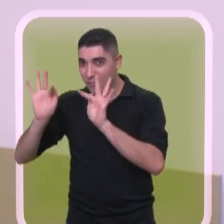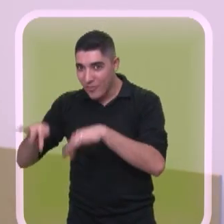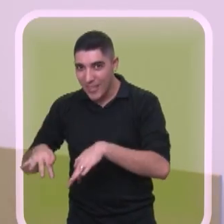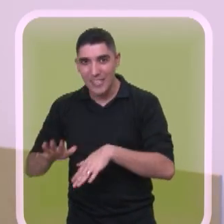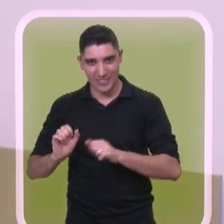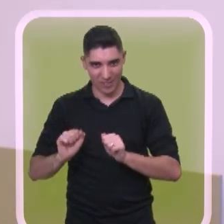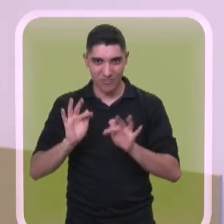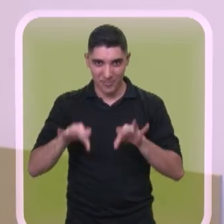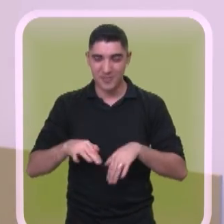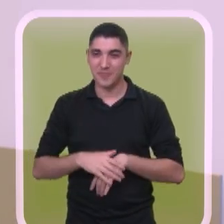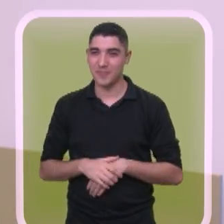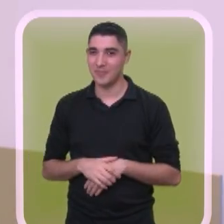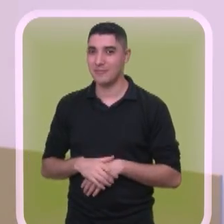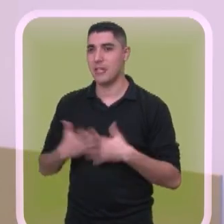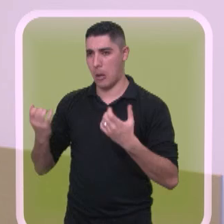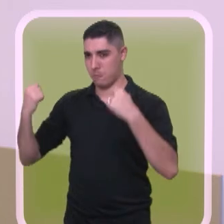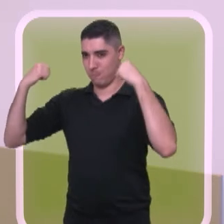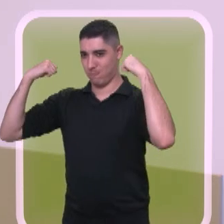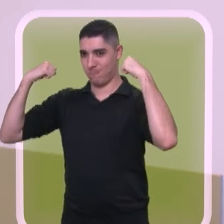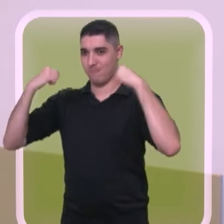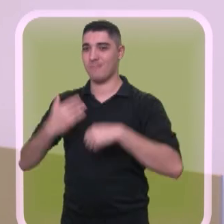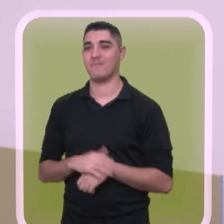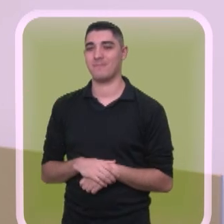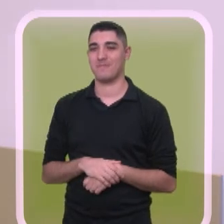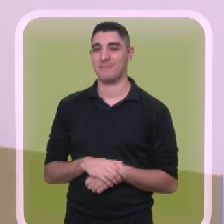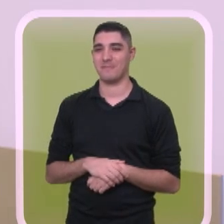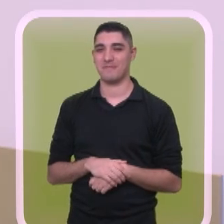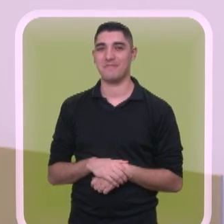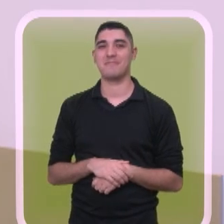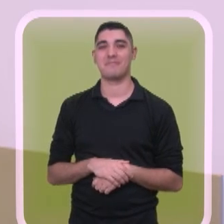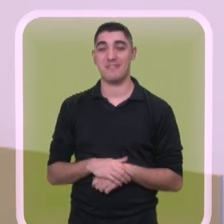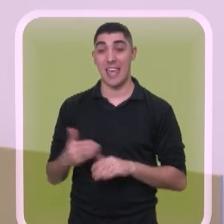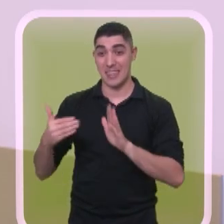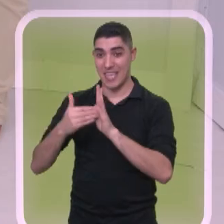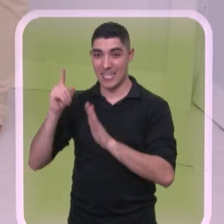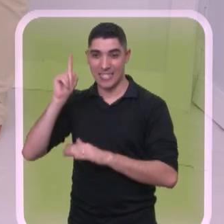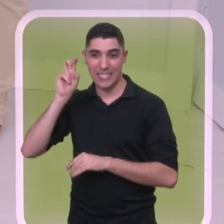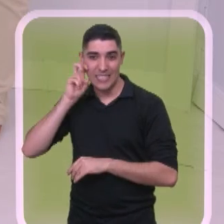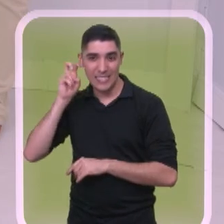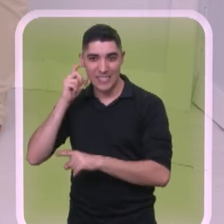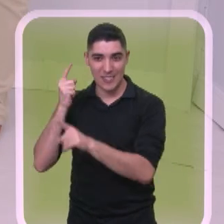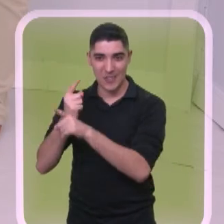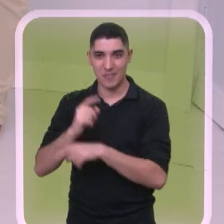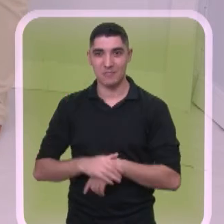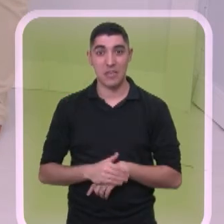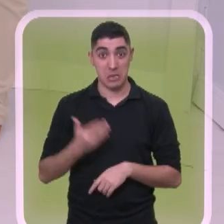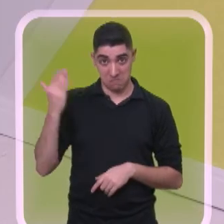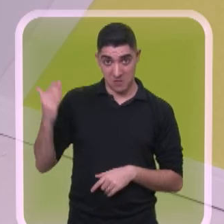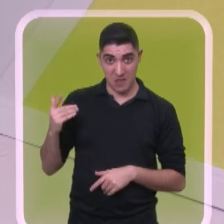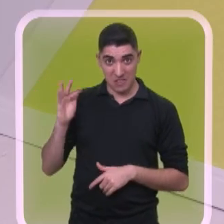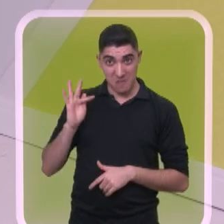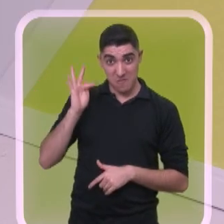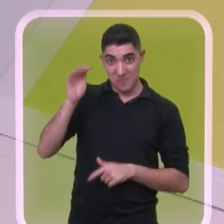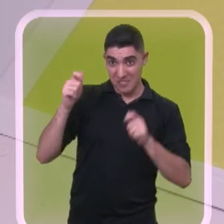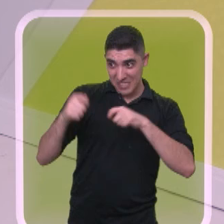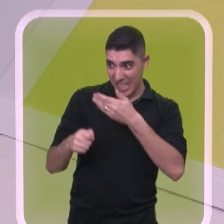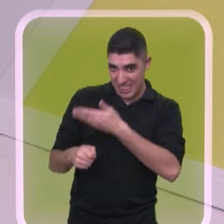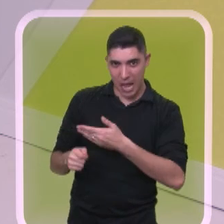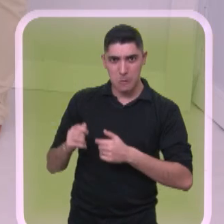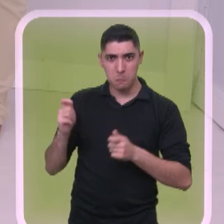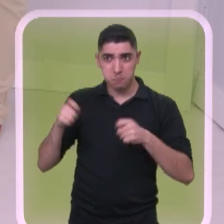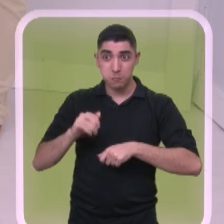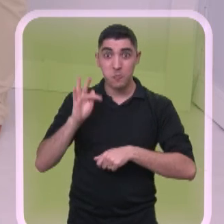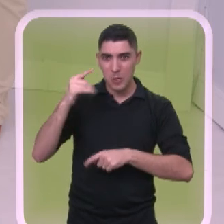despedido, né? Então, aí, ó. Então, aí sim! Quinta-feira estamos aí. Tem futuro, Marcão? Tem futuro o nosso rapaz aqui